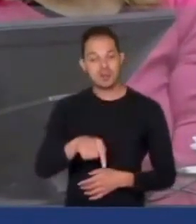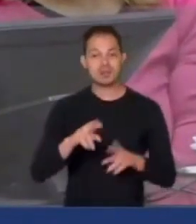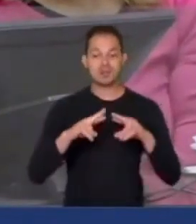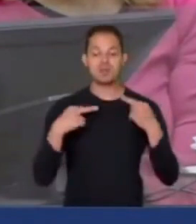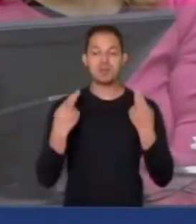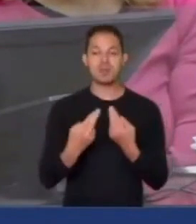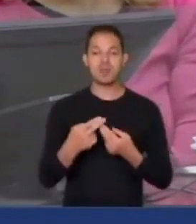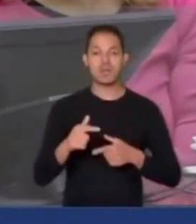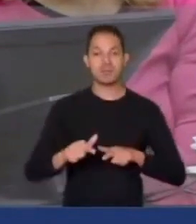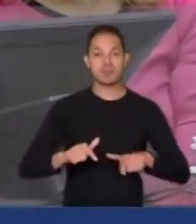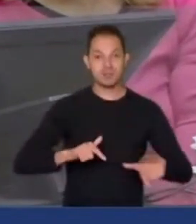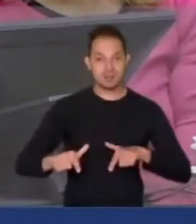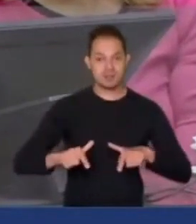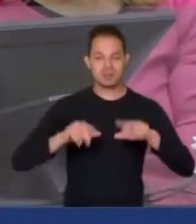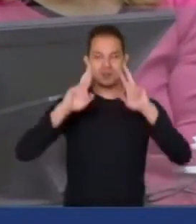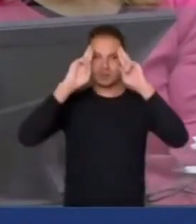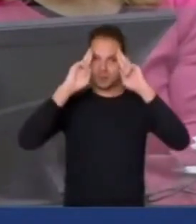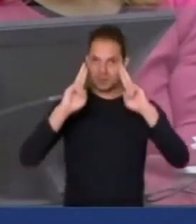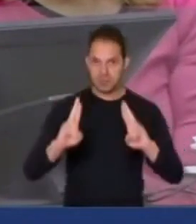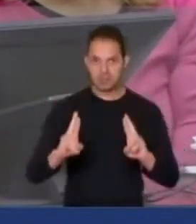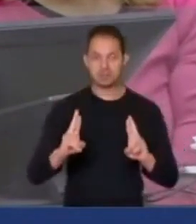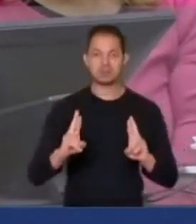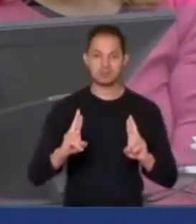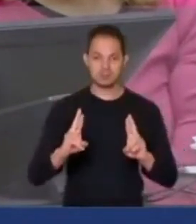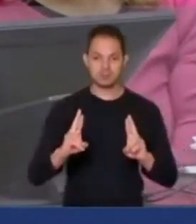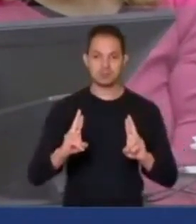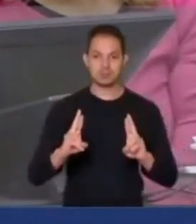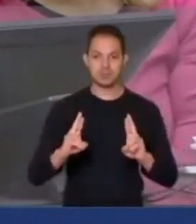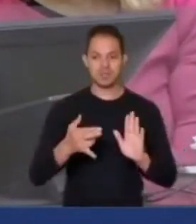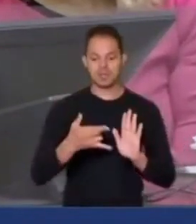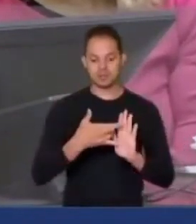trabalho respeitosa nos termos regimentais.